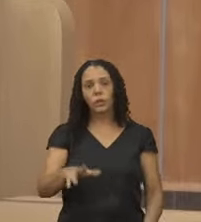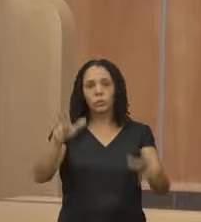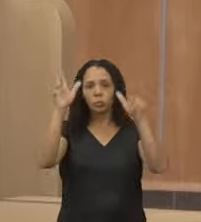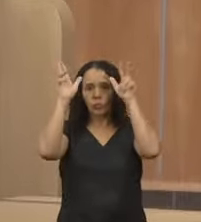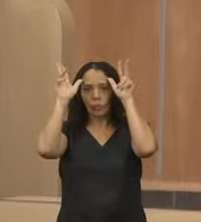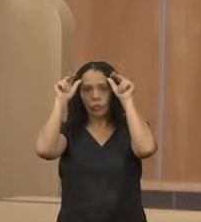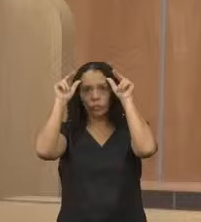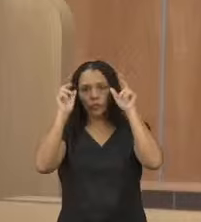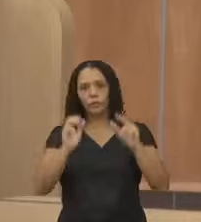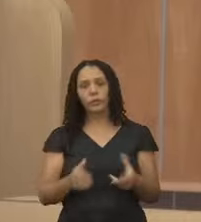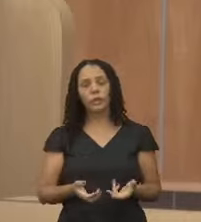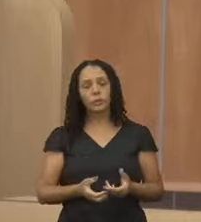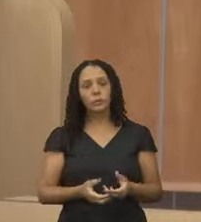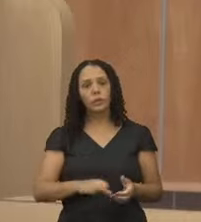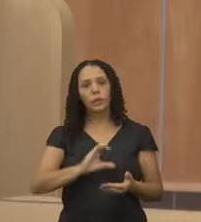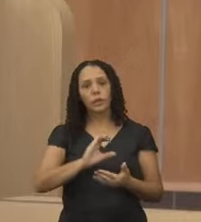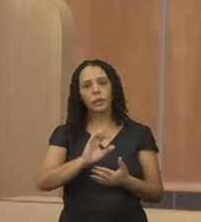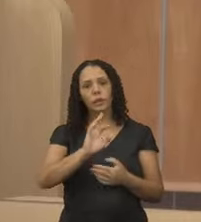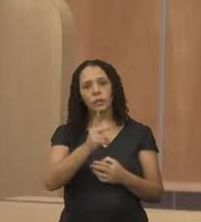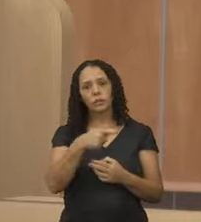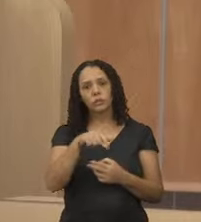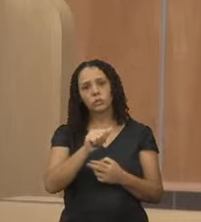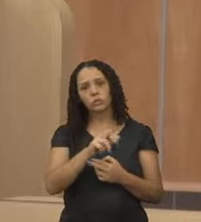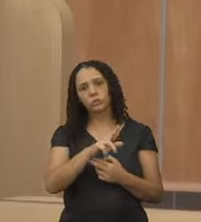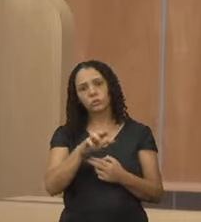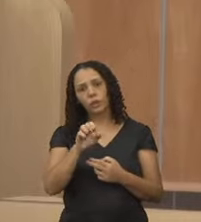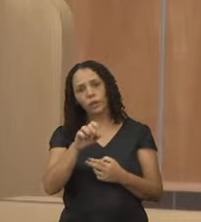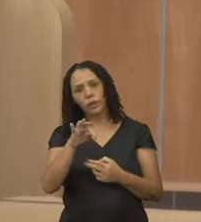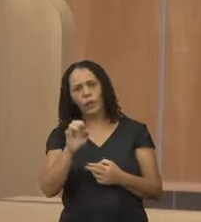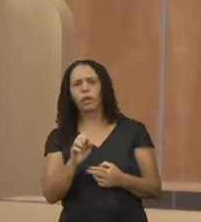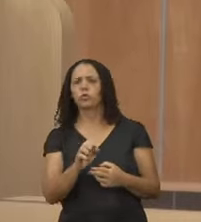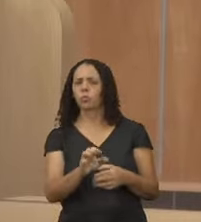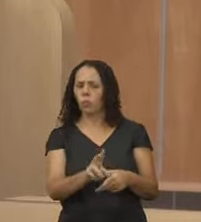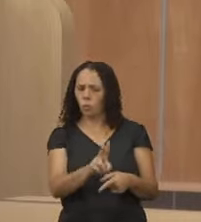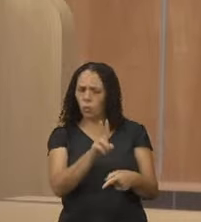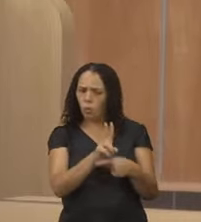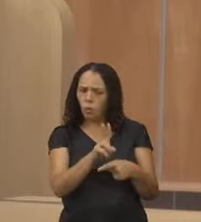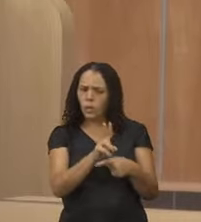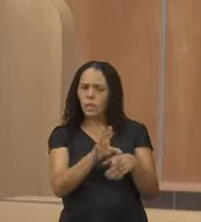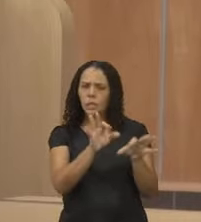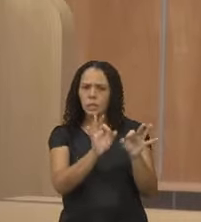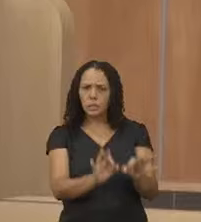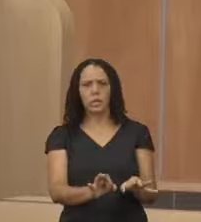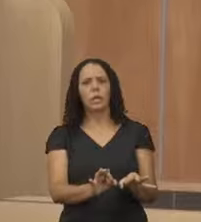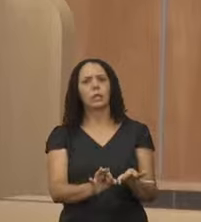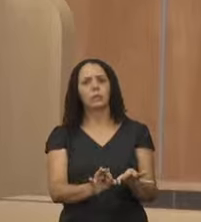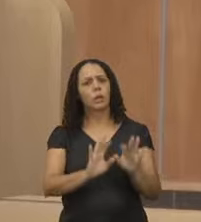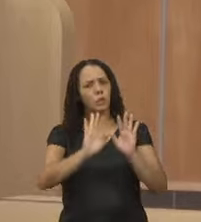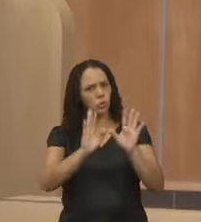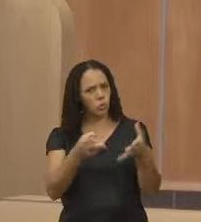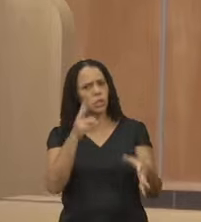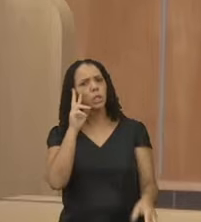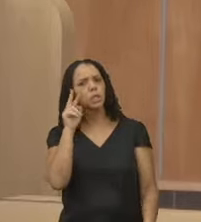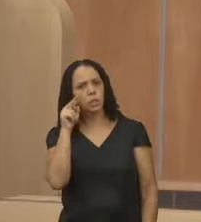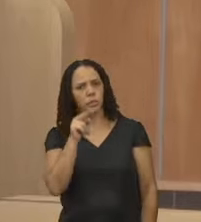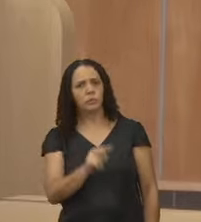as charretes são muito bem cuidados, pelo menos nas festas que eu fui, né? Pelo menos aquilo que eu